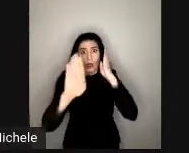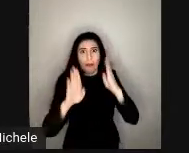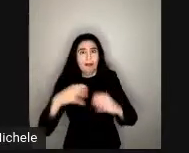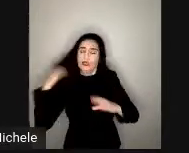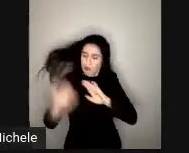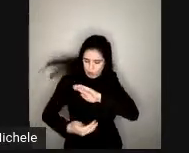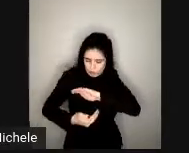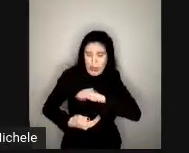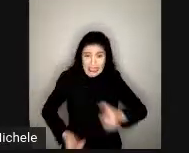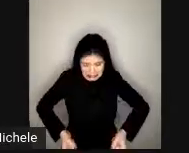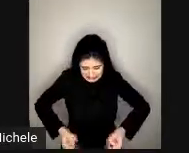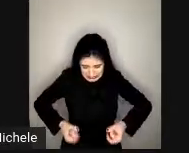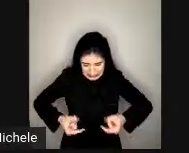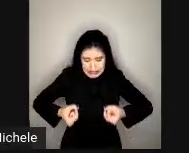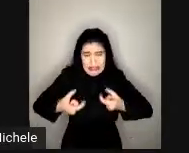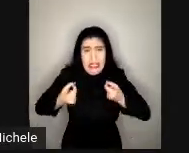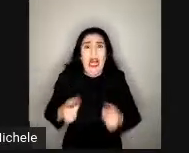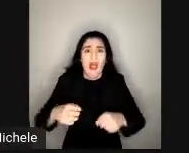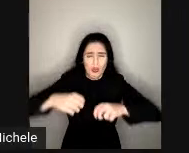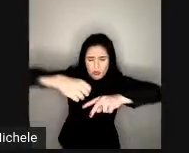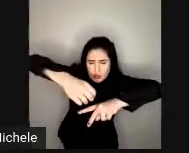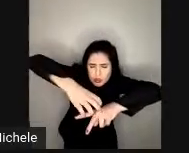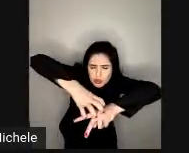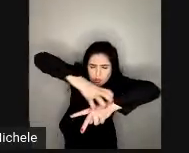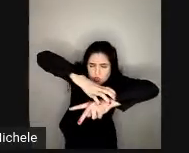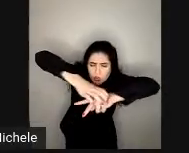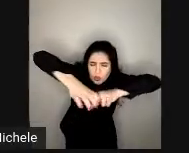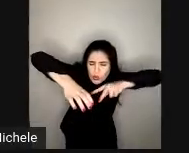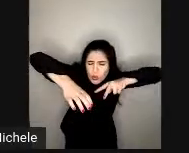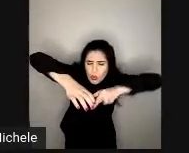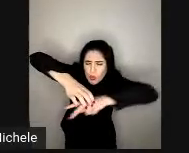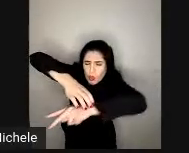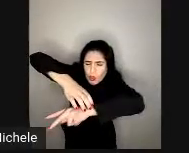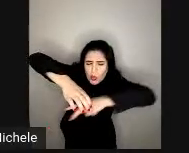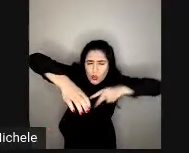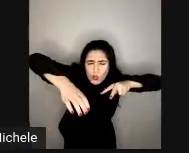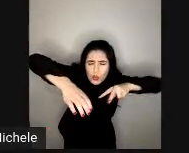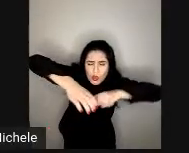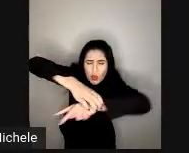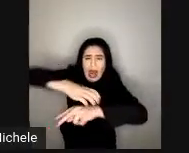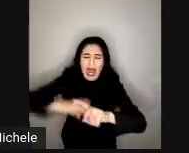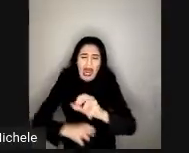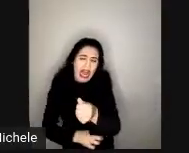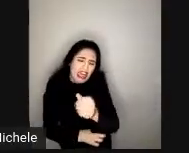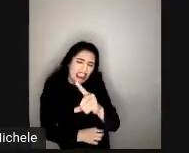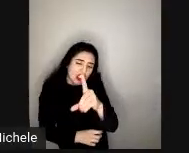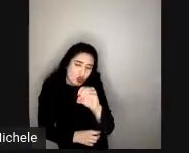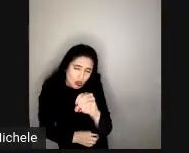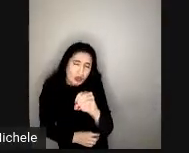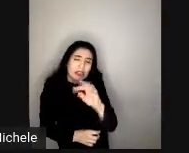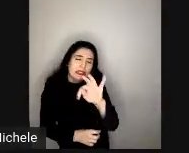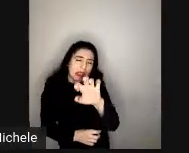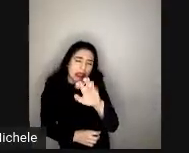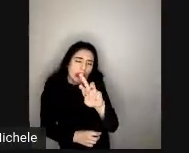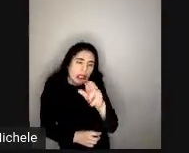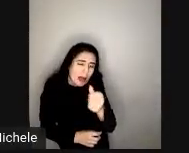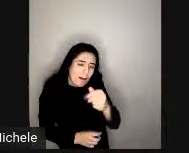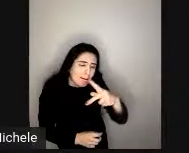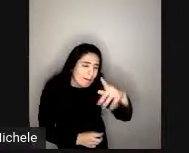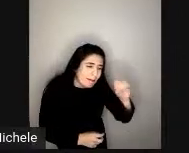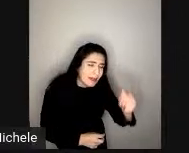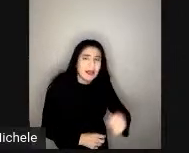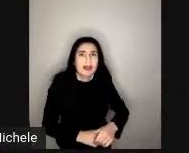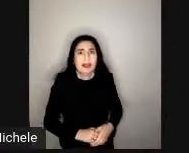cirurgia, todo o tratamento, mas posso dizer a vocês, que na casa de oncologista não é